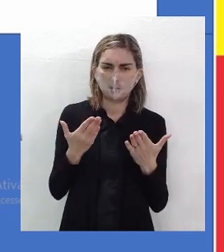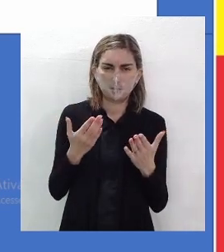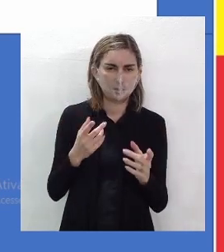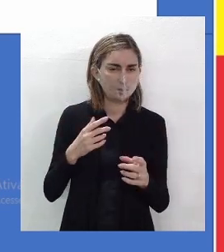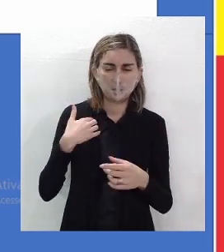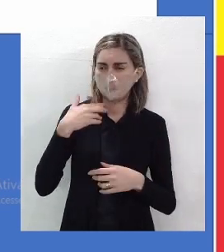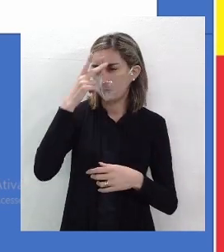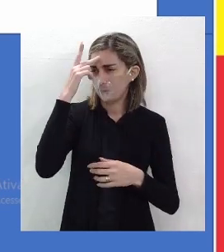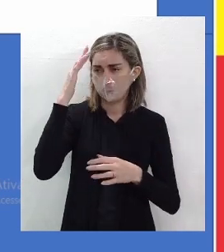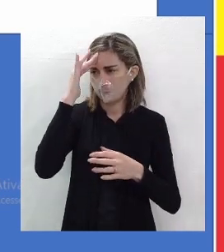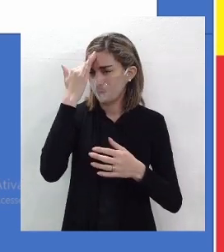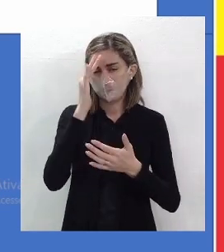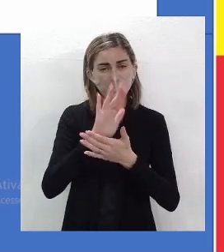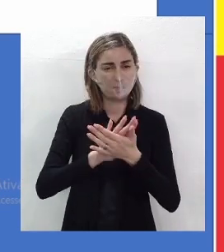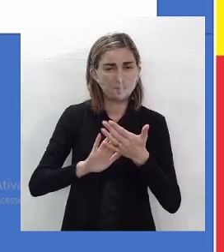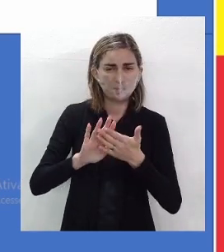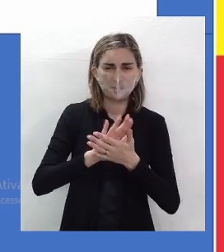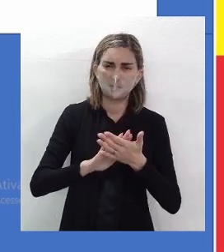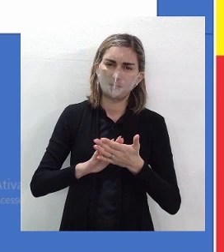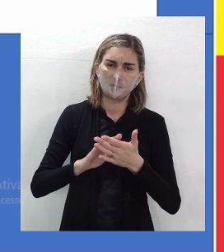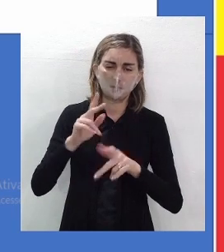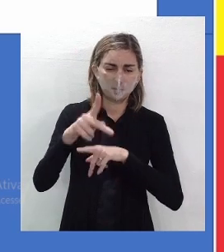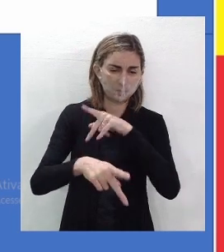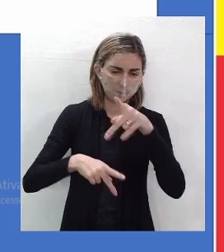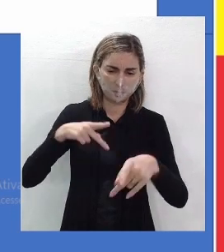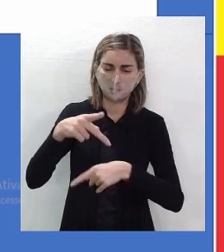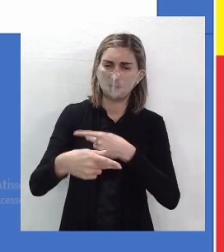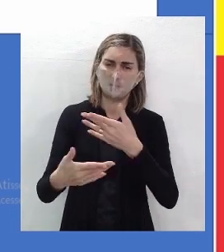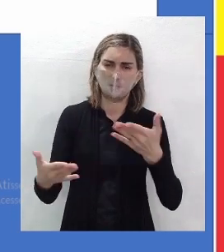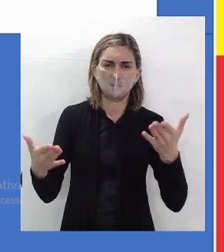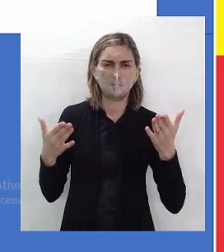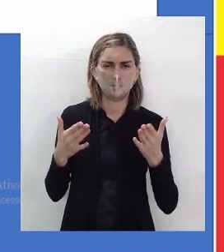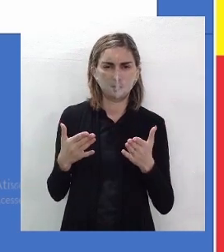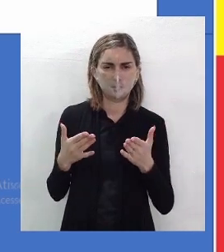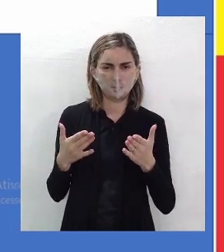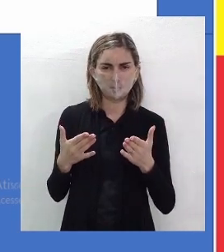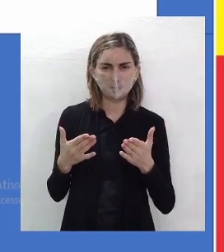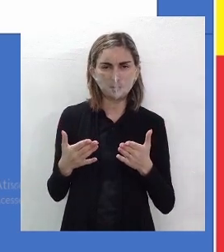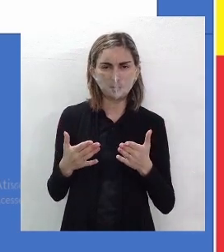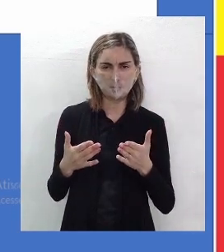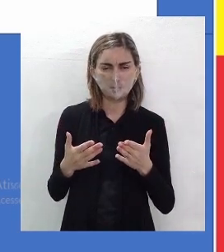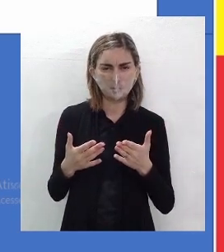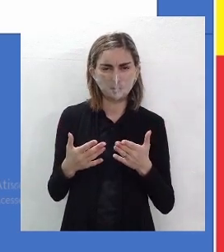que incompreendido do público.